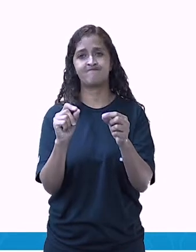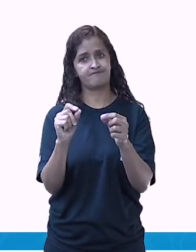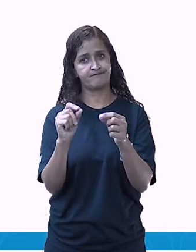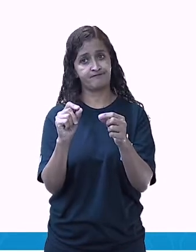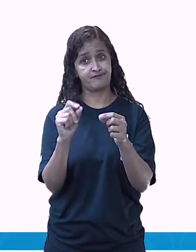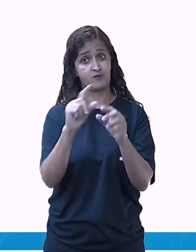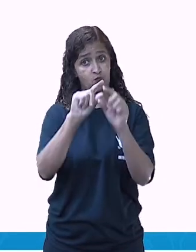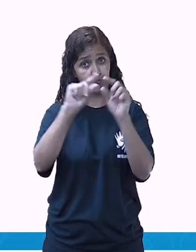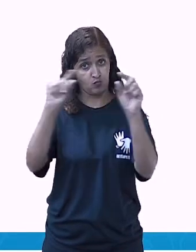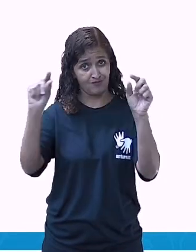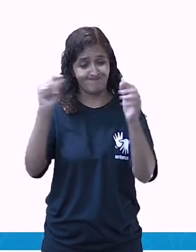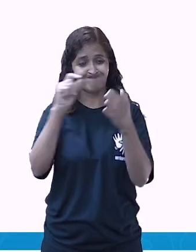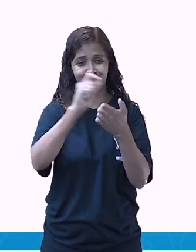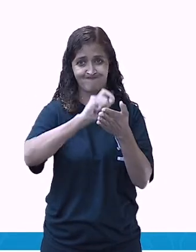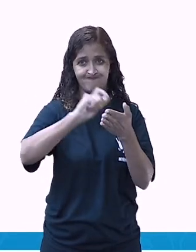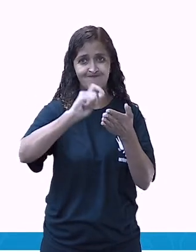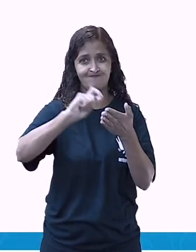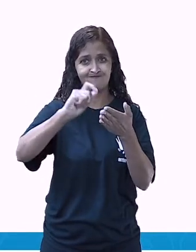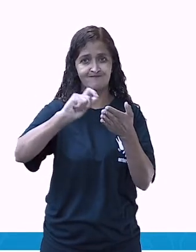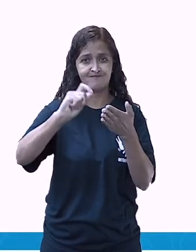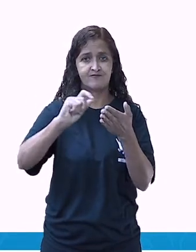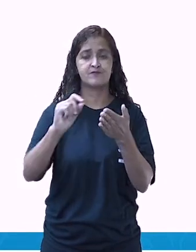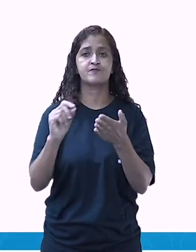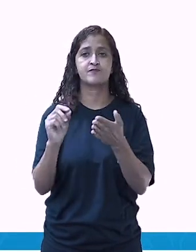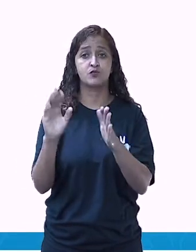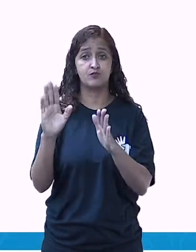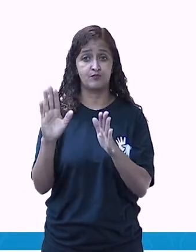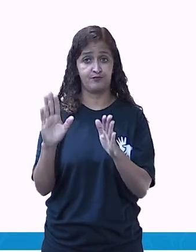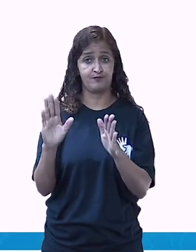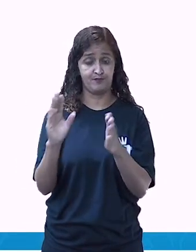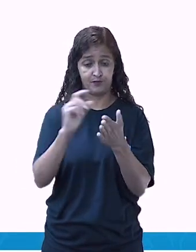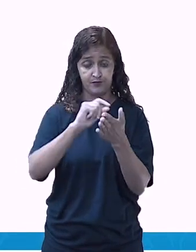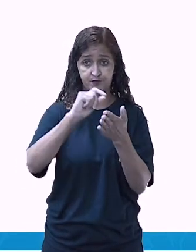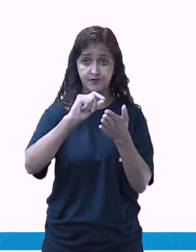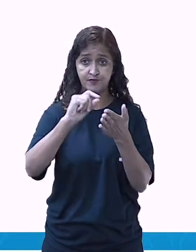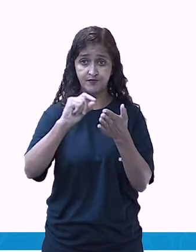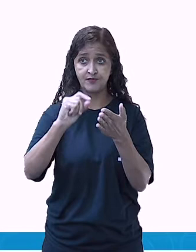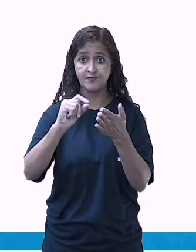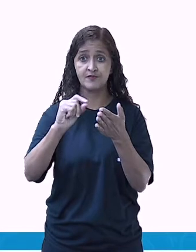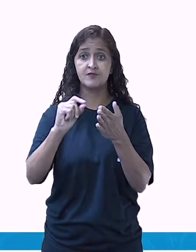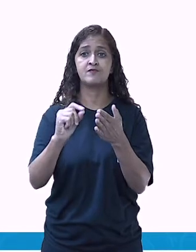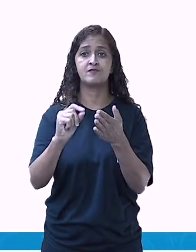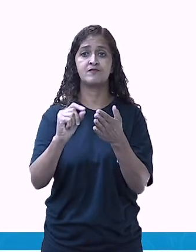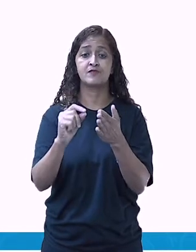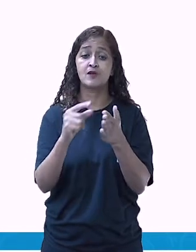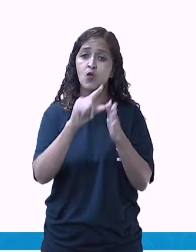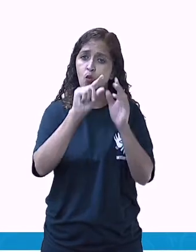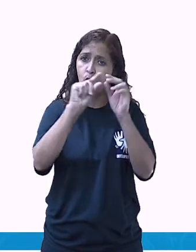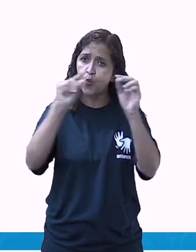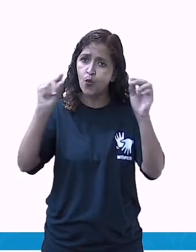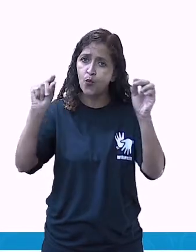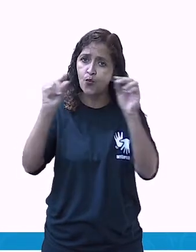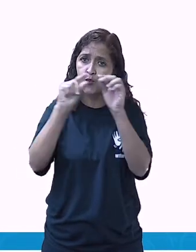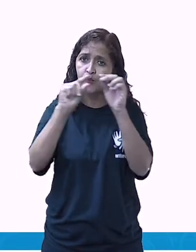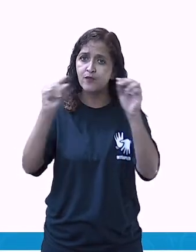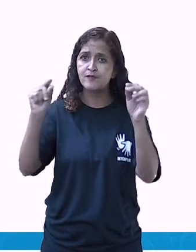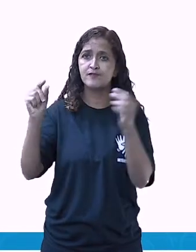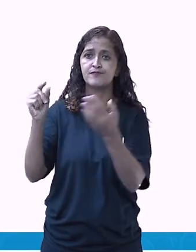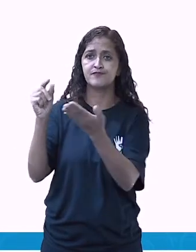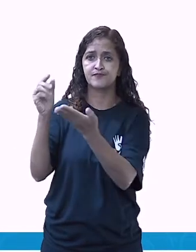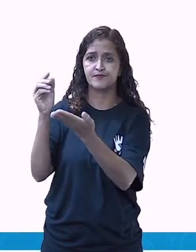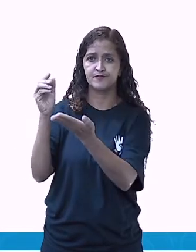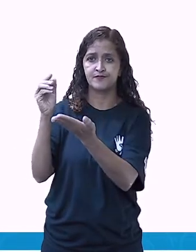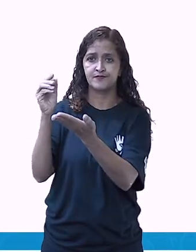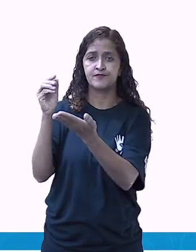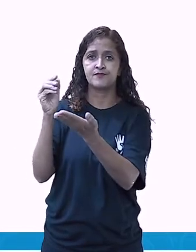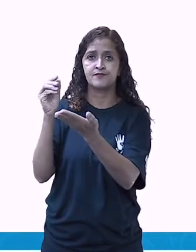lá no enunciado. Então, quando eu falo enunciado, eu falo aquilo que está escrito ali em cima. É aquilo que a gente escreve aqui,